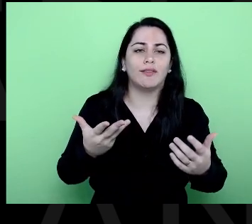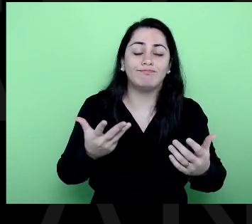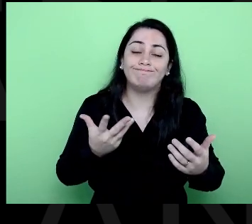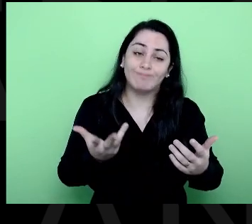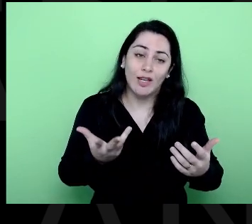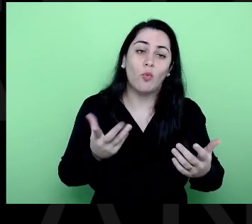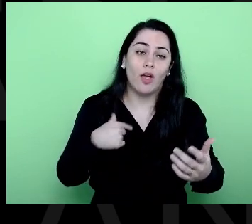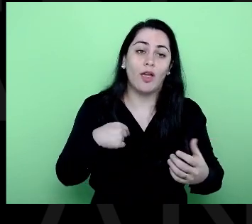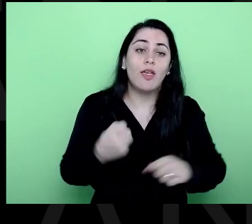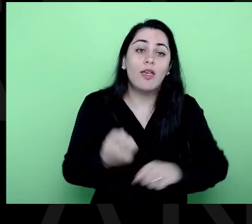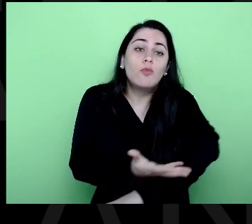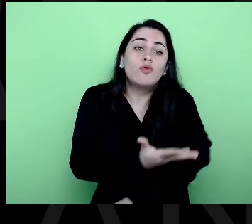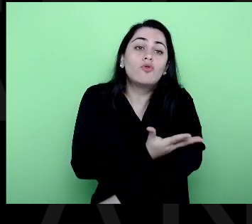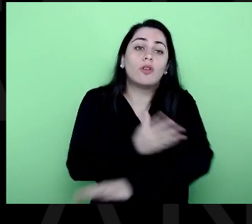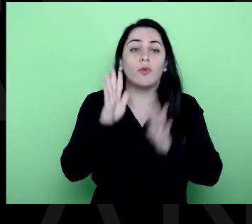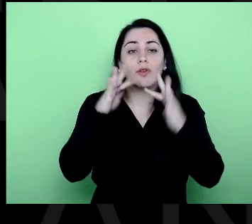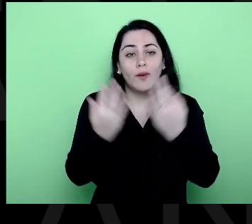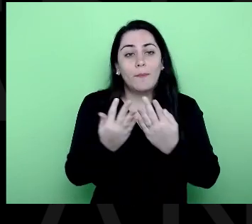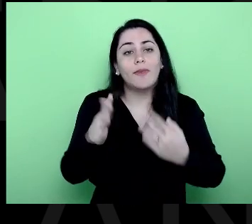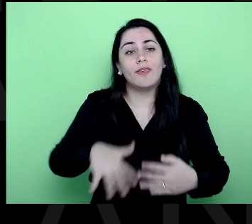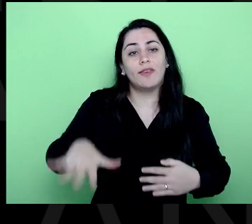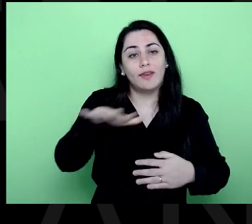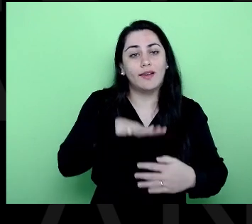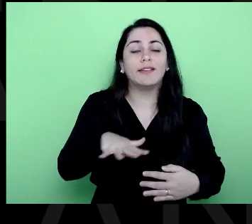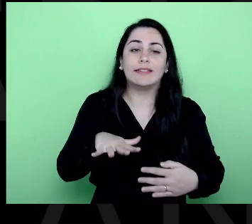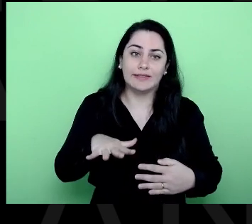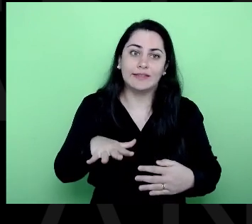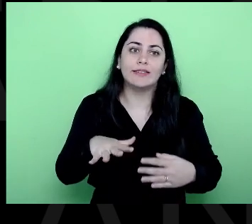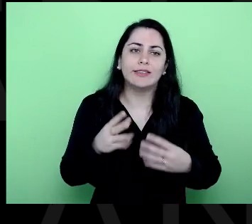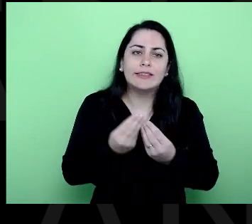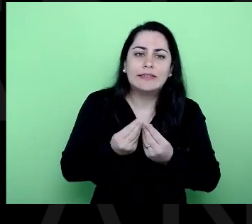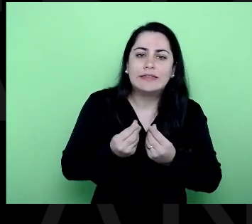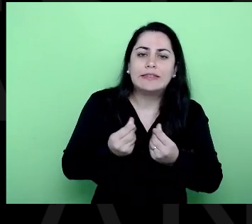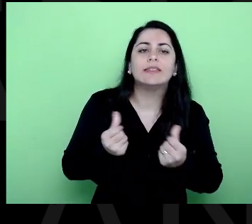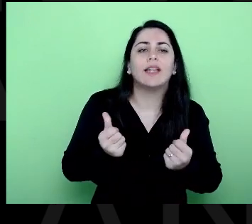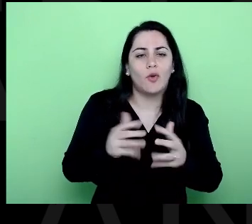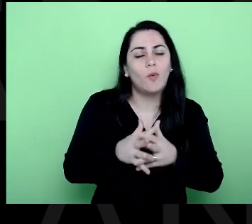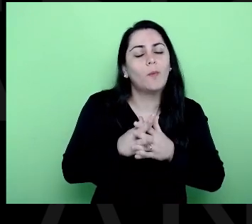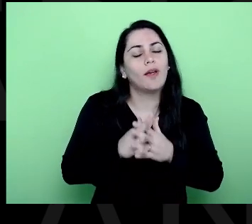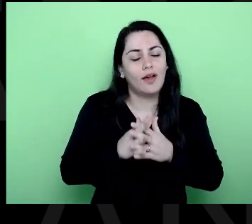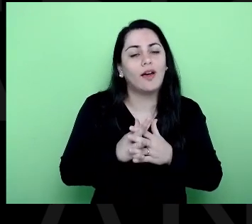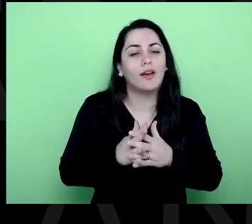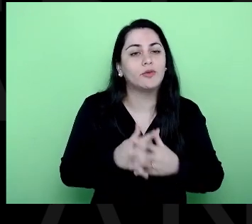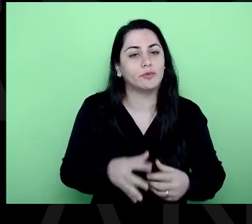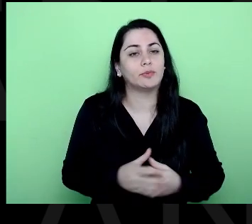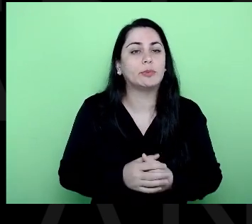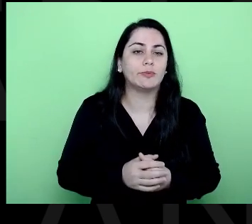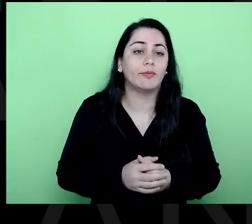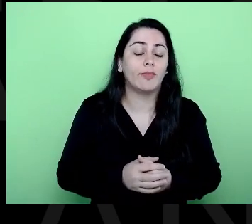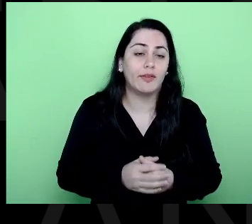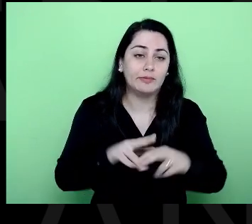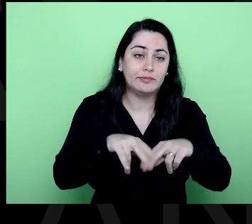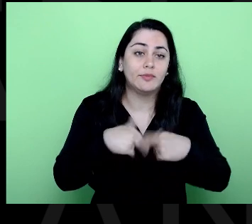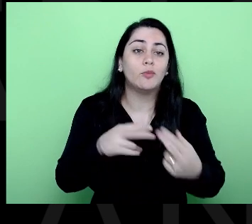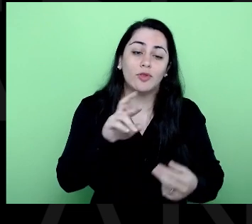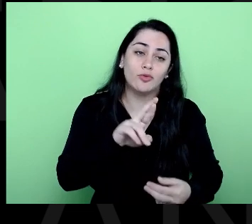com emoções, assim, com coisas delicadas, sempre. Então, eu acho que nesse sentido o